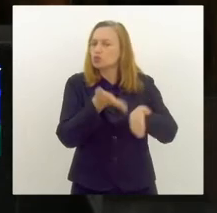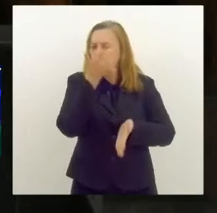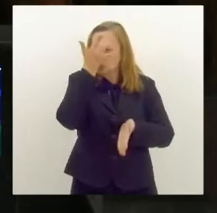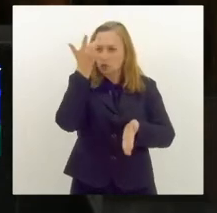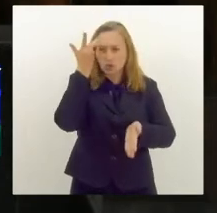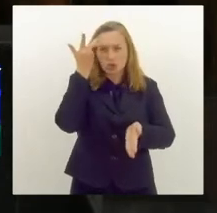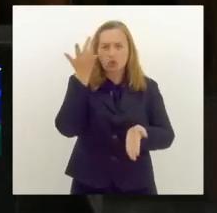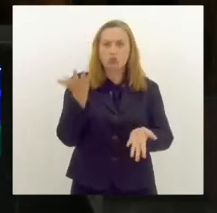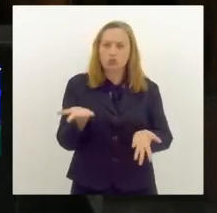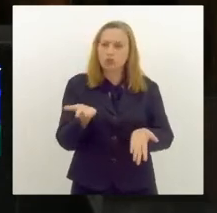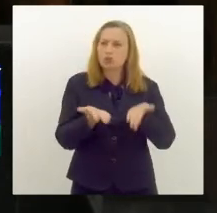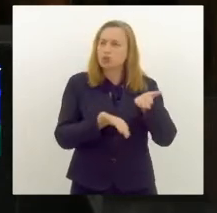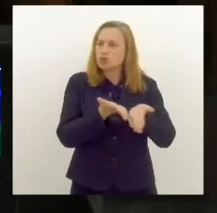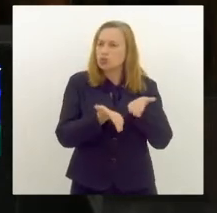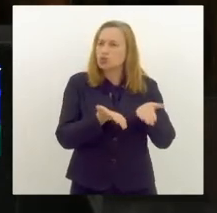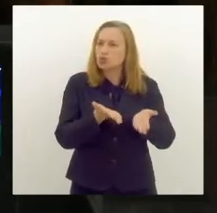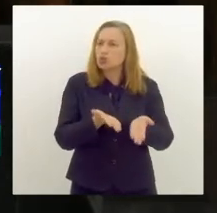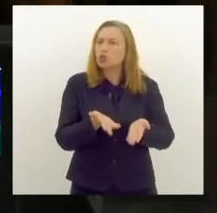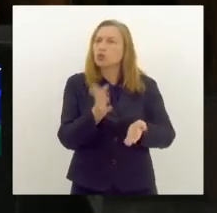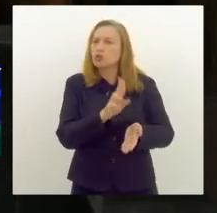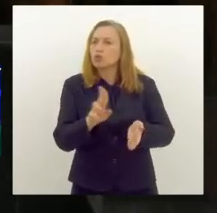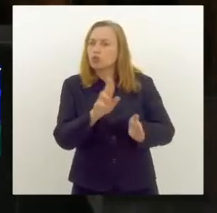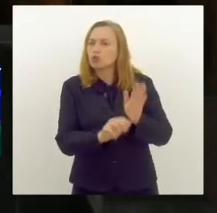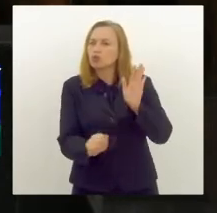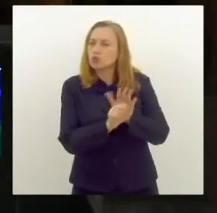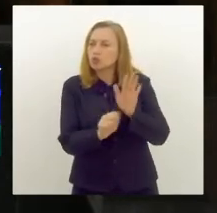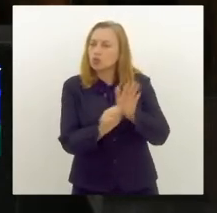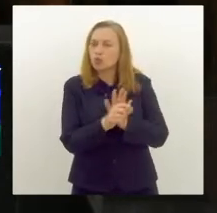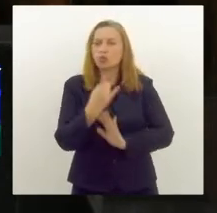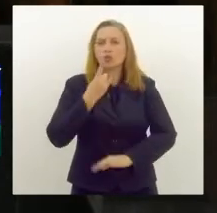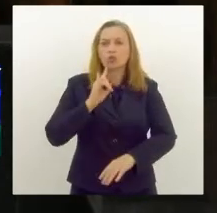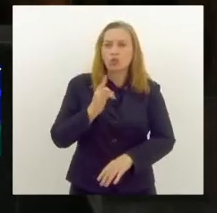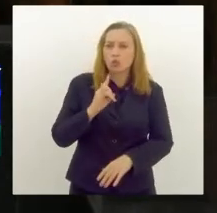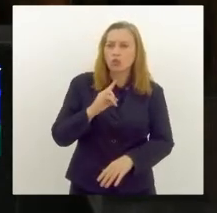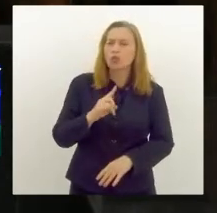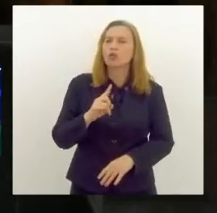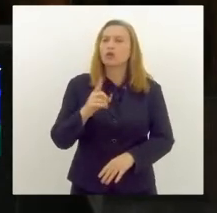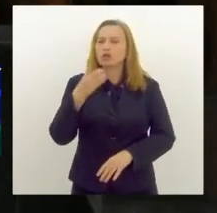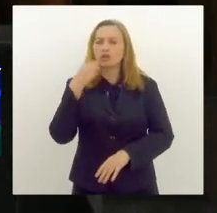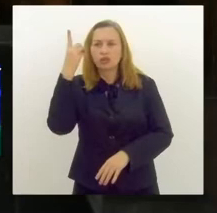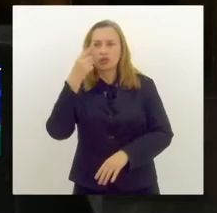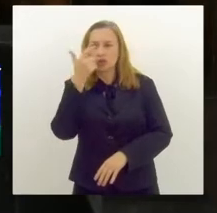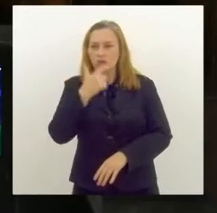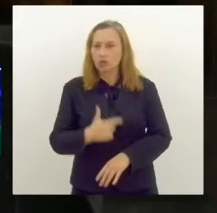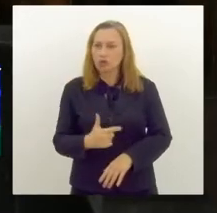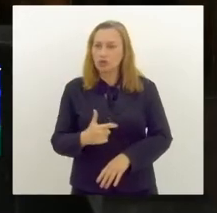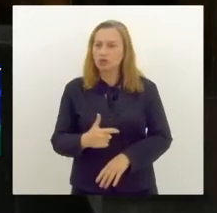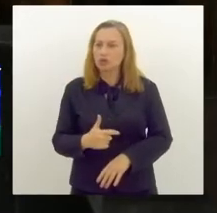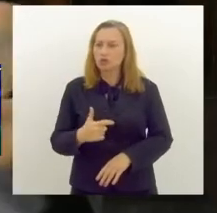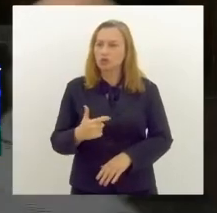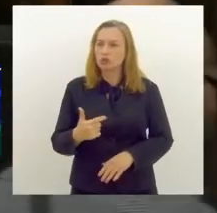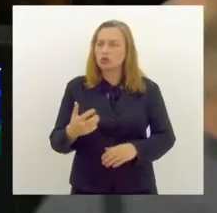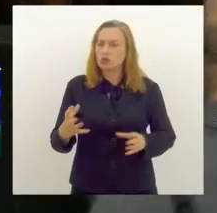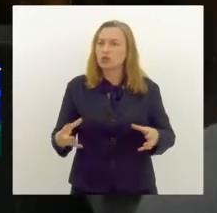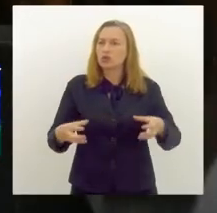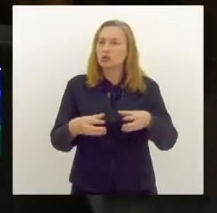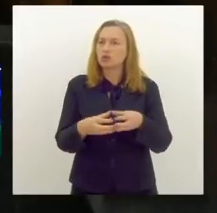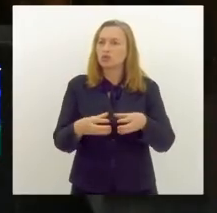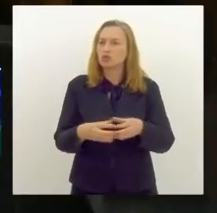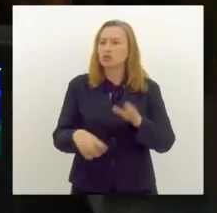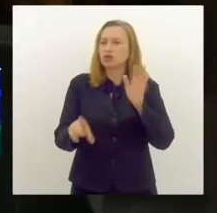no cuidado ao uso abusivo de álcool e outras drogas, esse deputado sou eu, tenho um conjunto de leis sobre esse